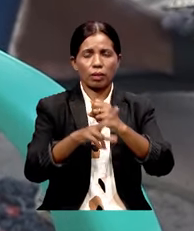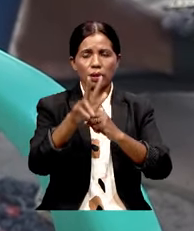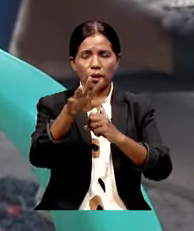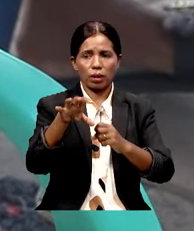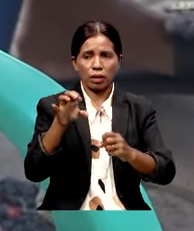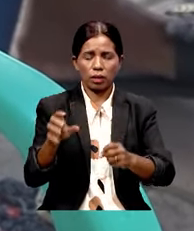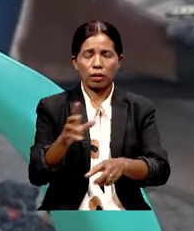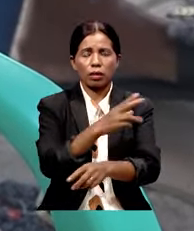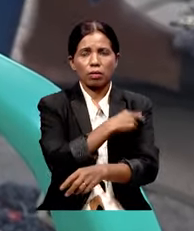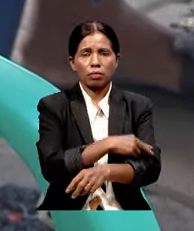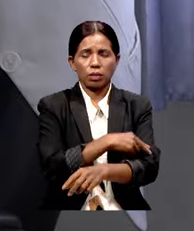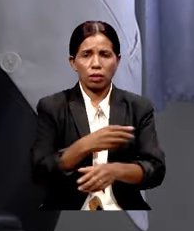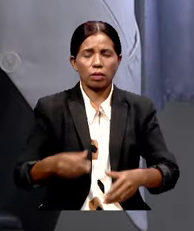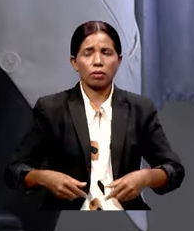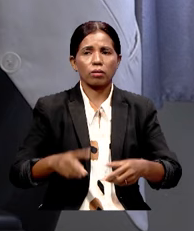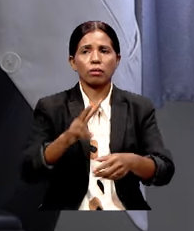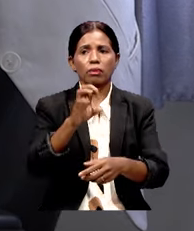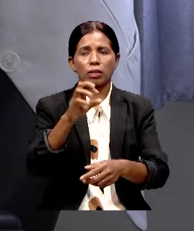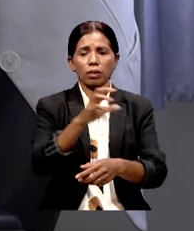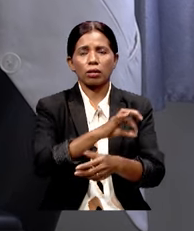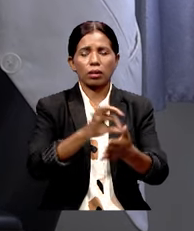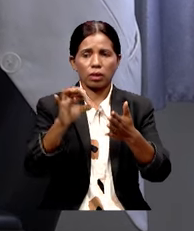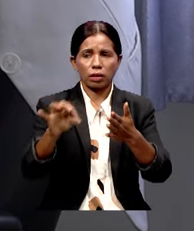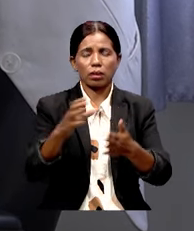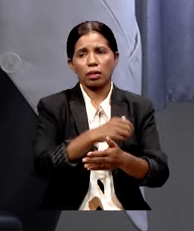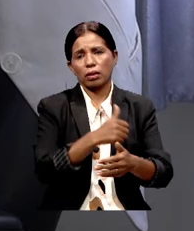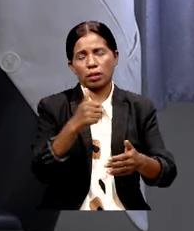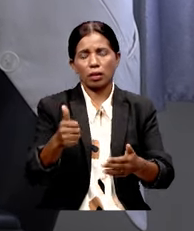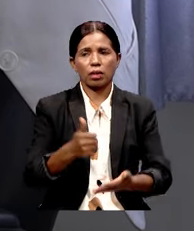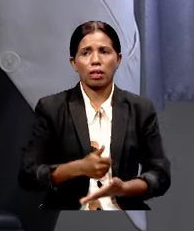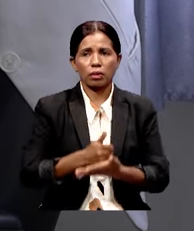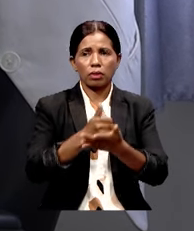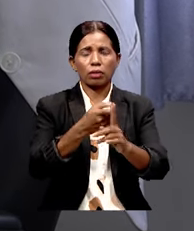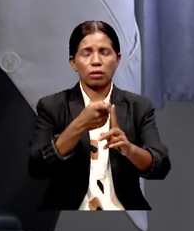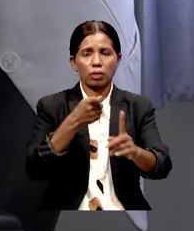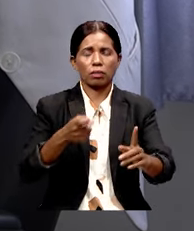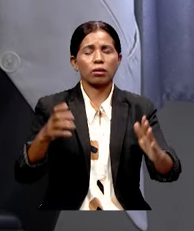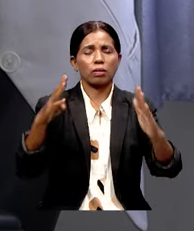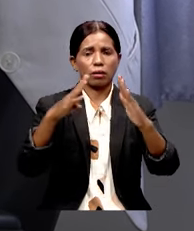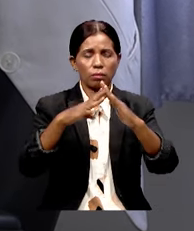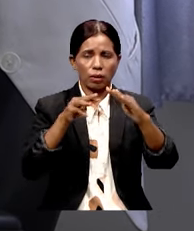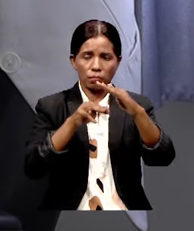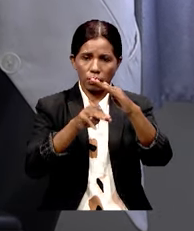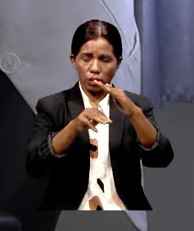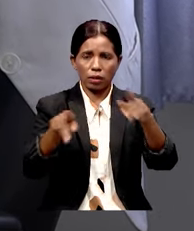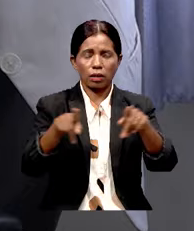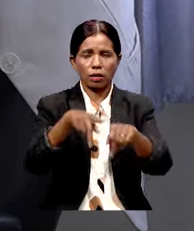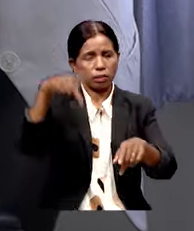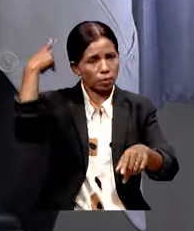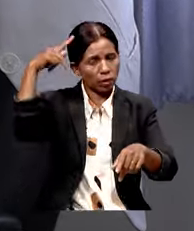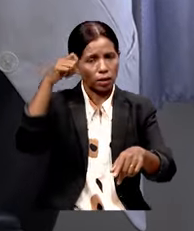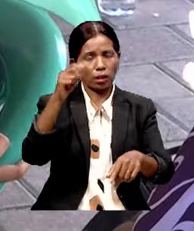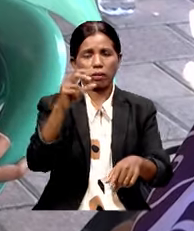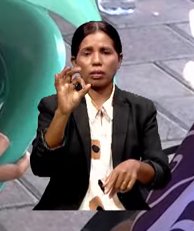nebe Centro Saúde e Internamento Veracruz resista e a balon reta na assistência e russi uma marron, hanesan pradet alfaela